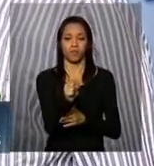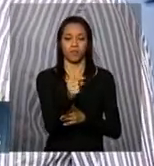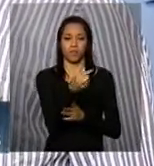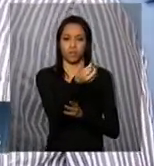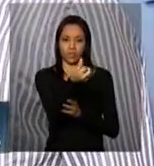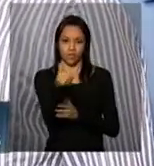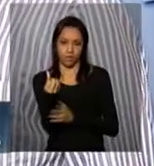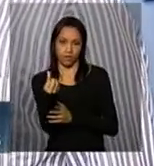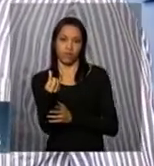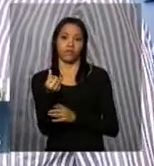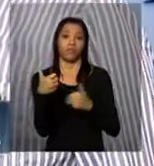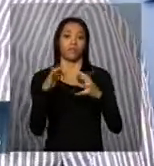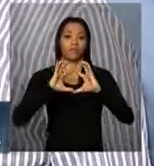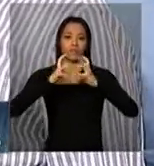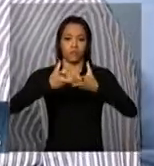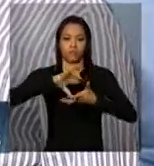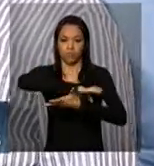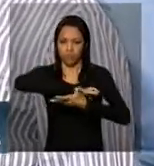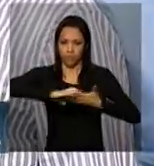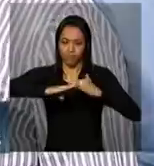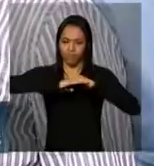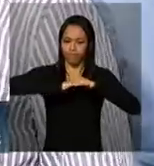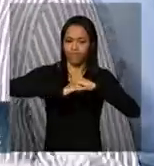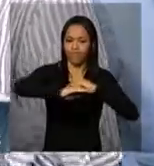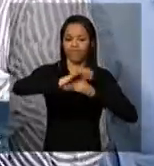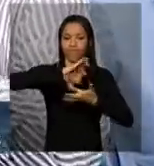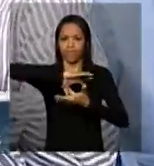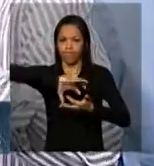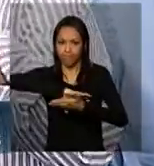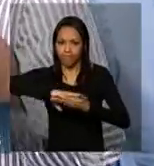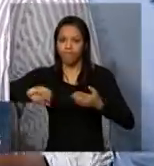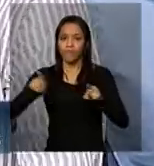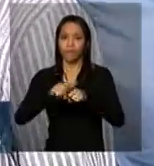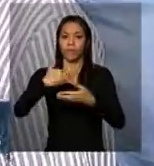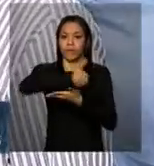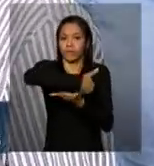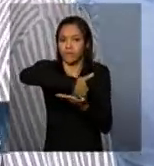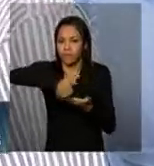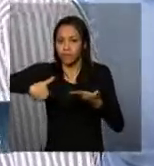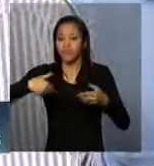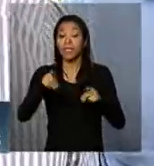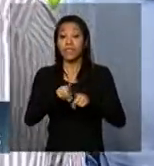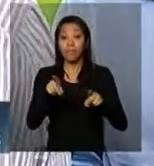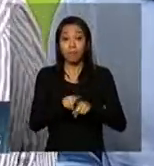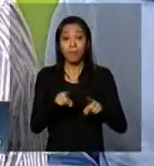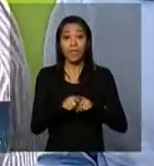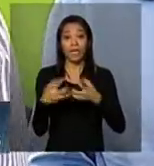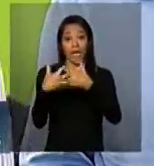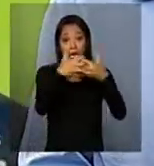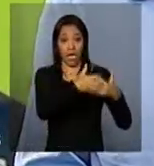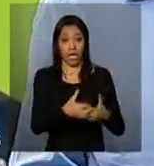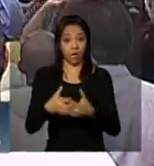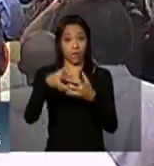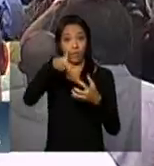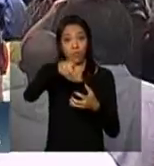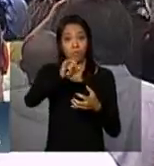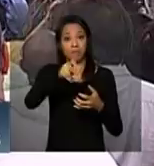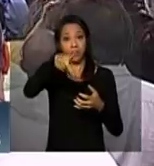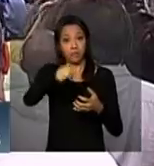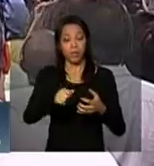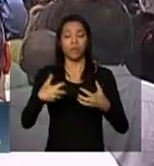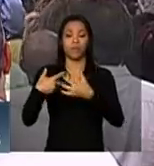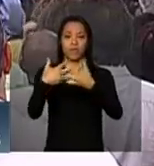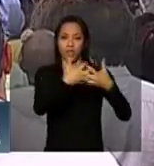máquinas entre retroescavadeiras motoniveladoras carregadeiras e Camões PIP também cames